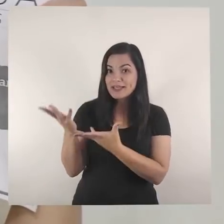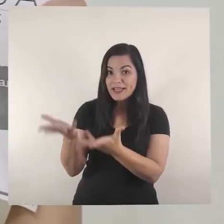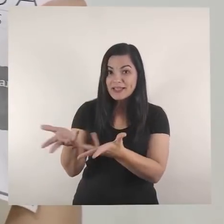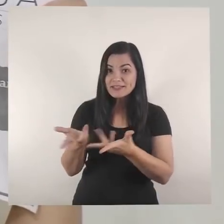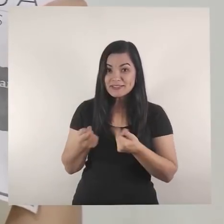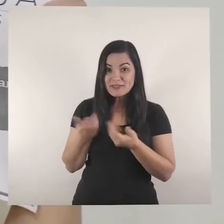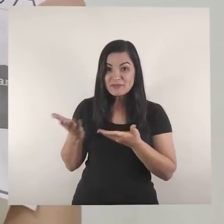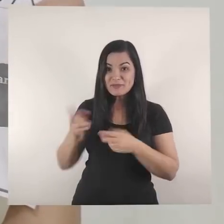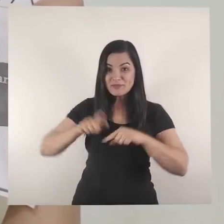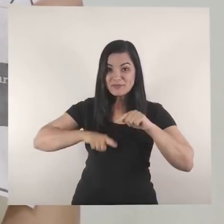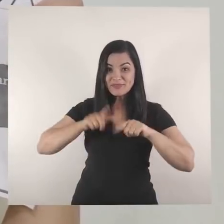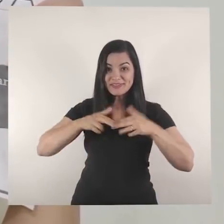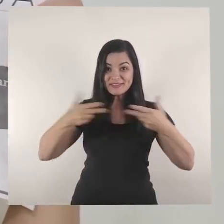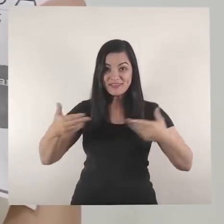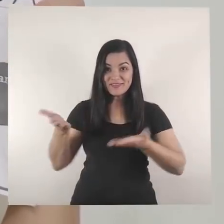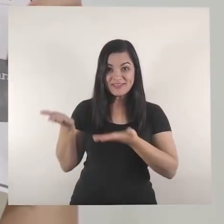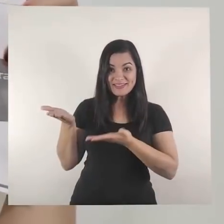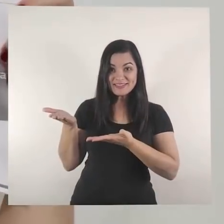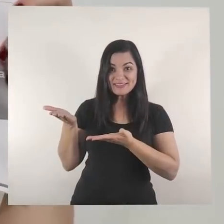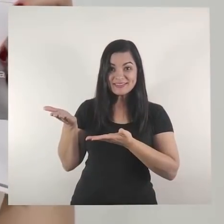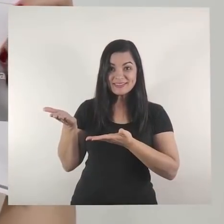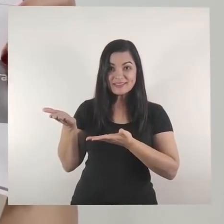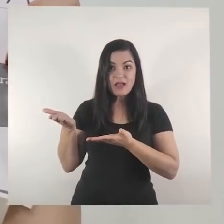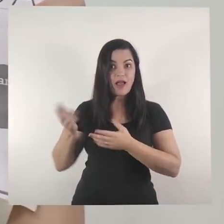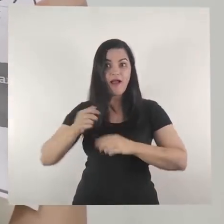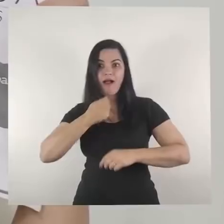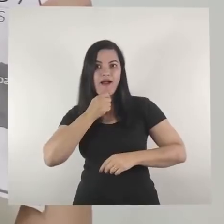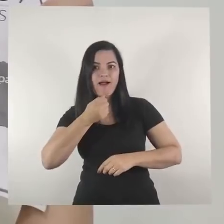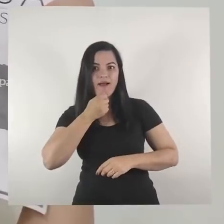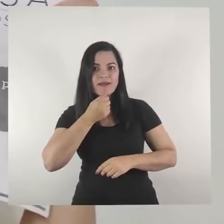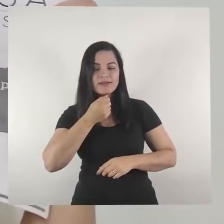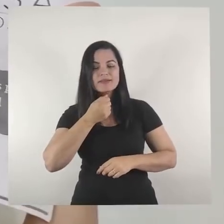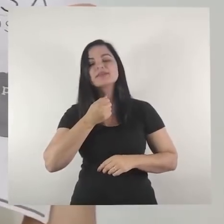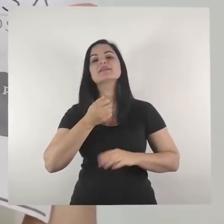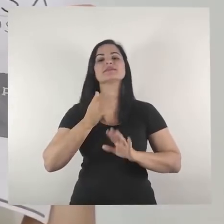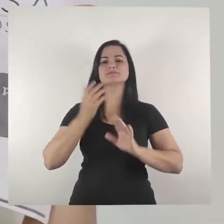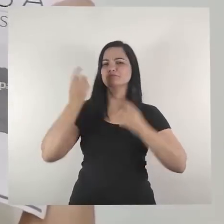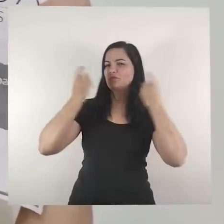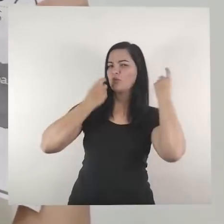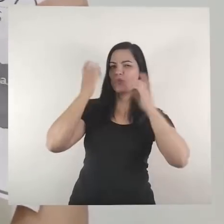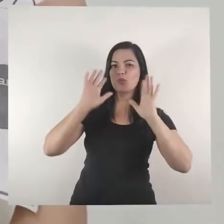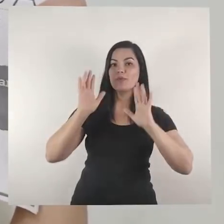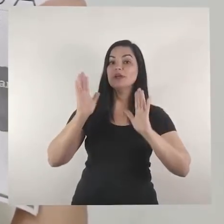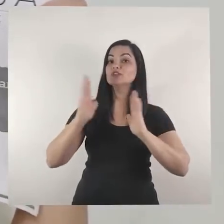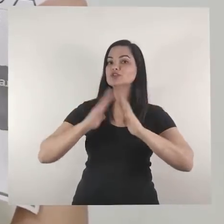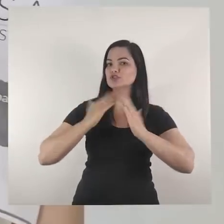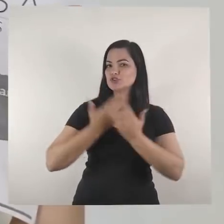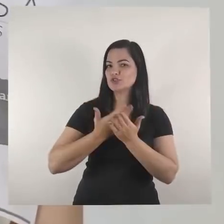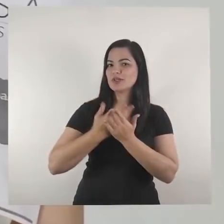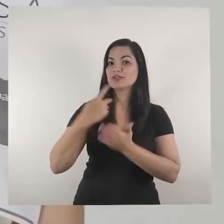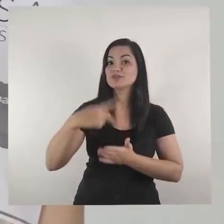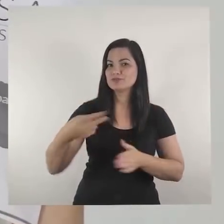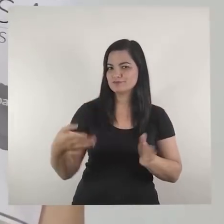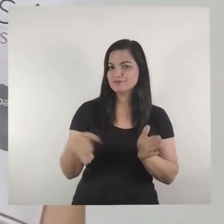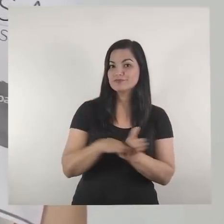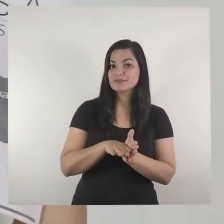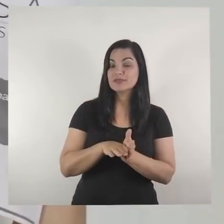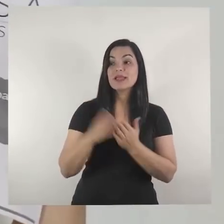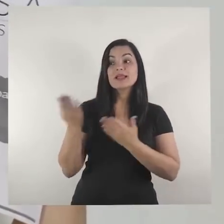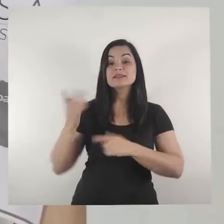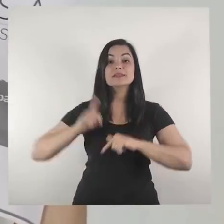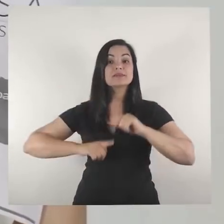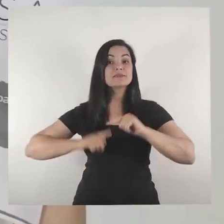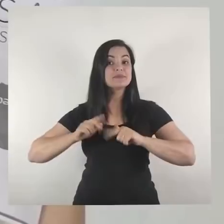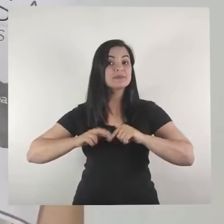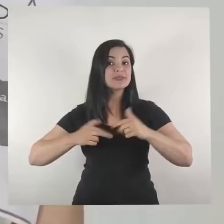este material? Não? Não se preocupem, porque vai chegar na escola de vocês, certo? Esse material